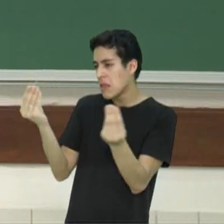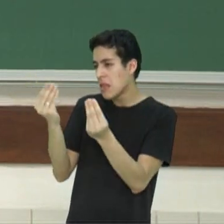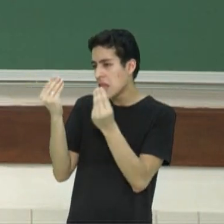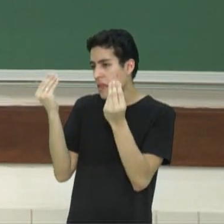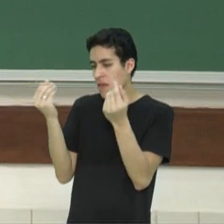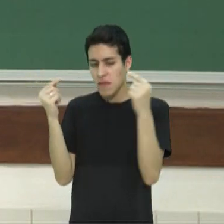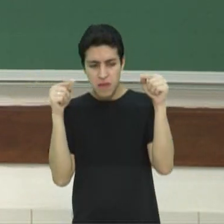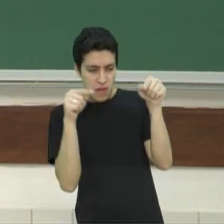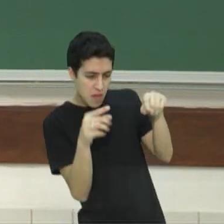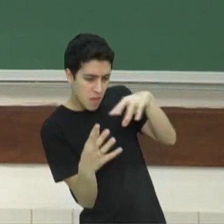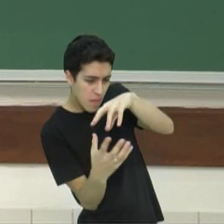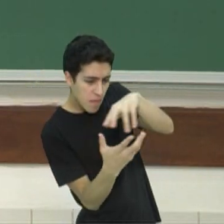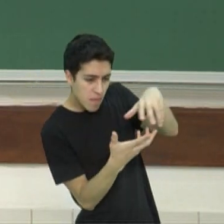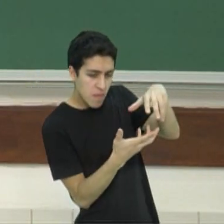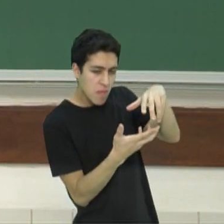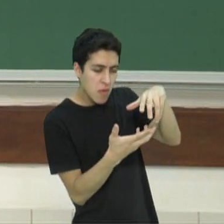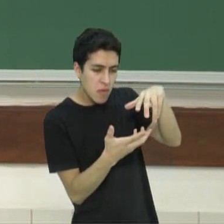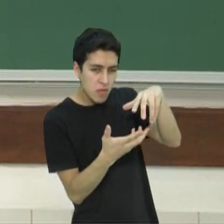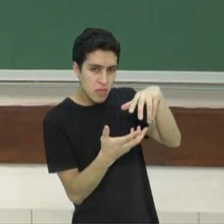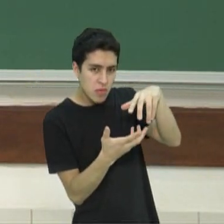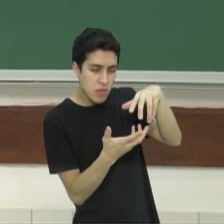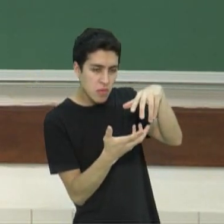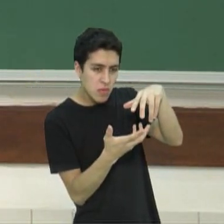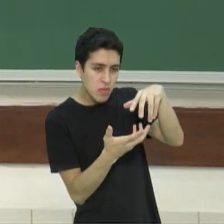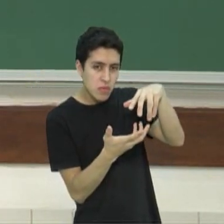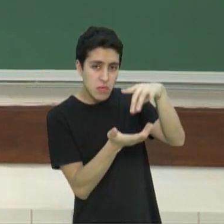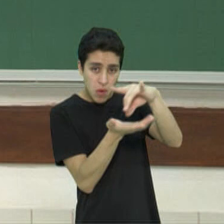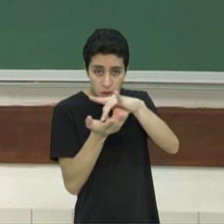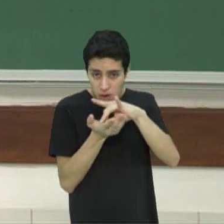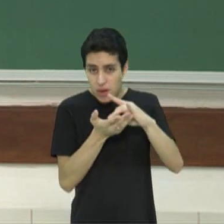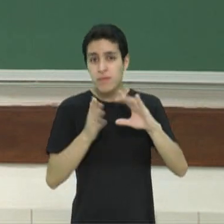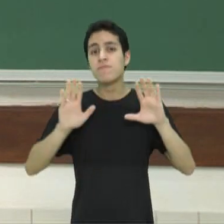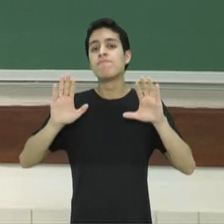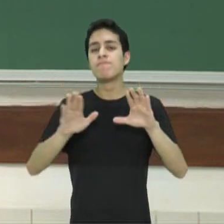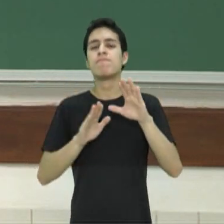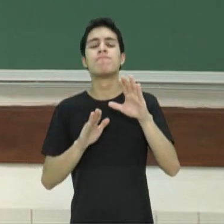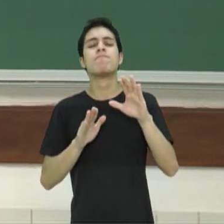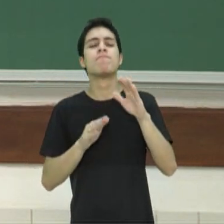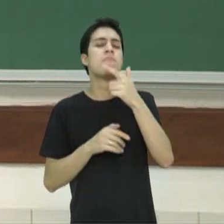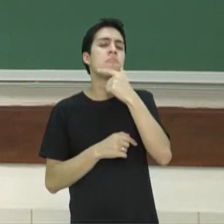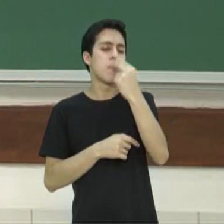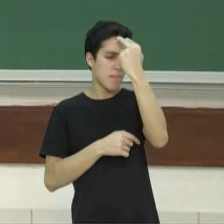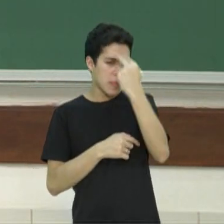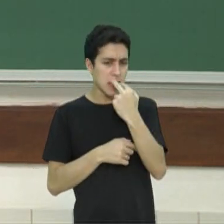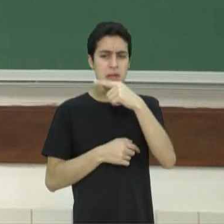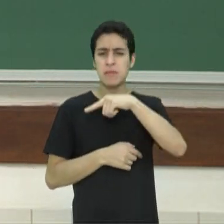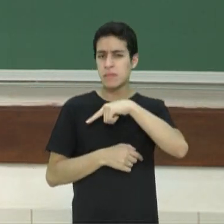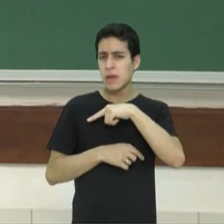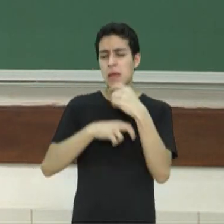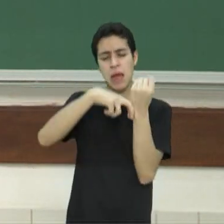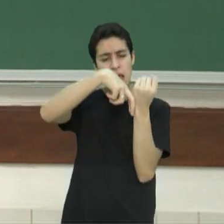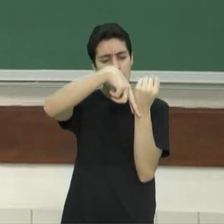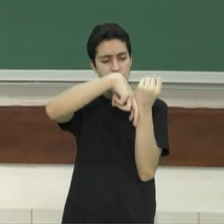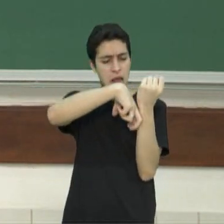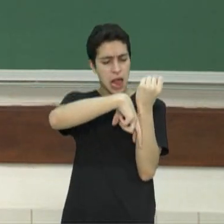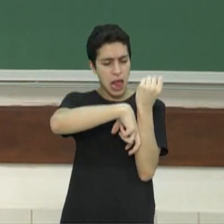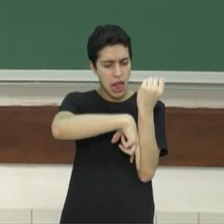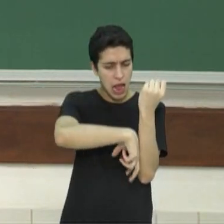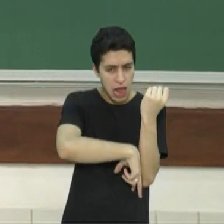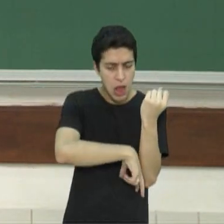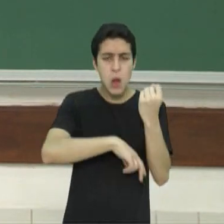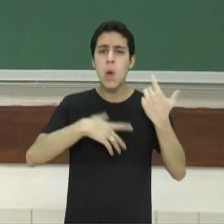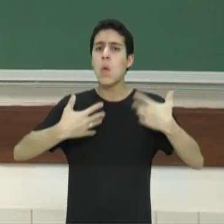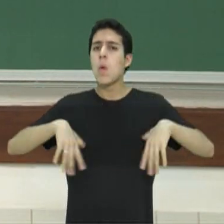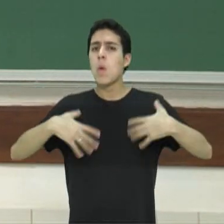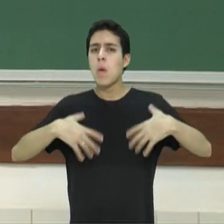suprassensível, ou mundo das ideias, faz com que o Platão tenha uma epistemologia muito peculiar que vai influenciar